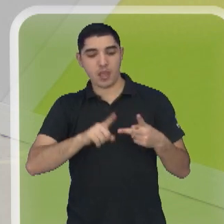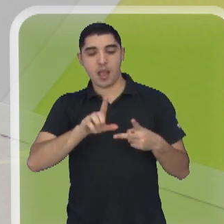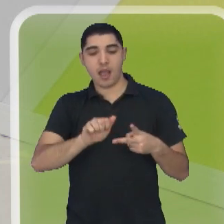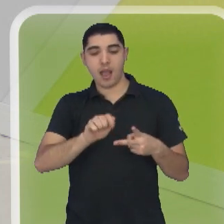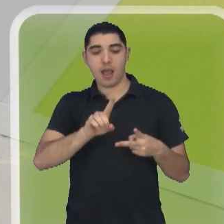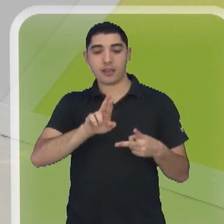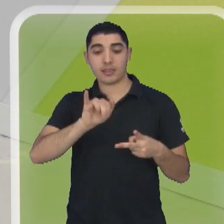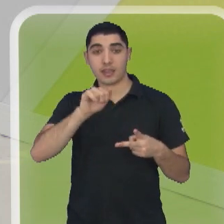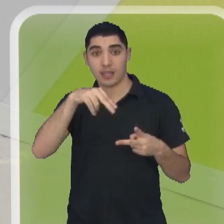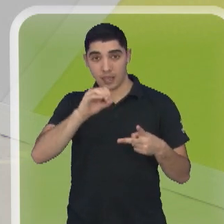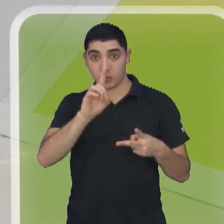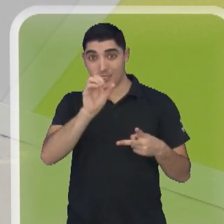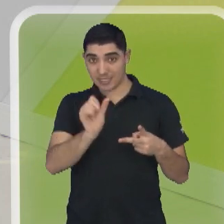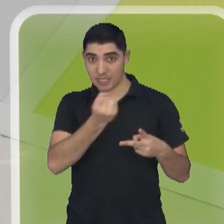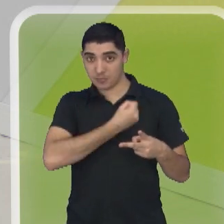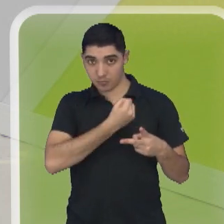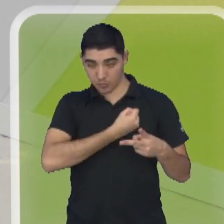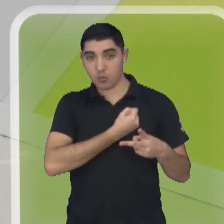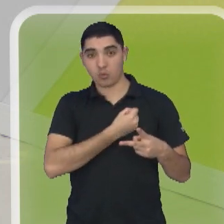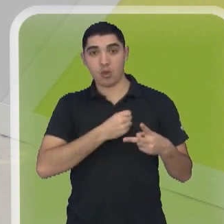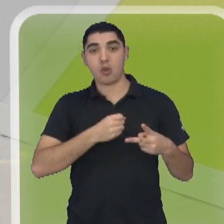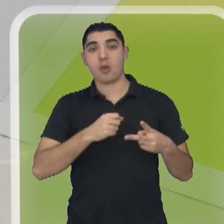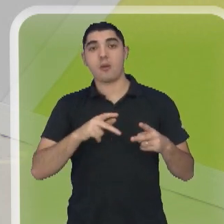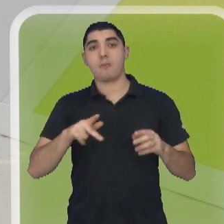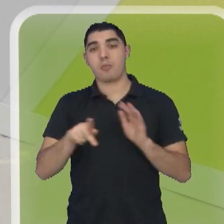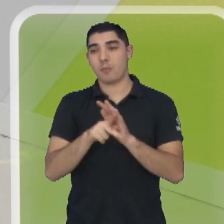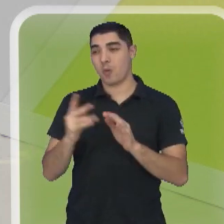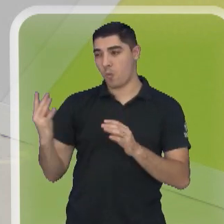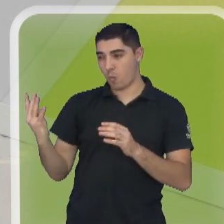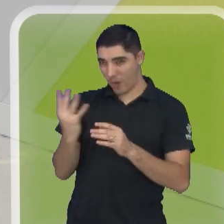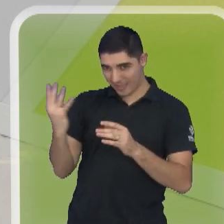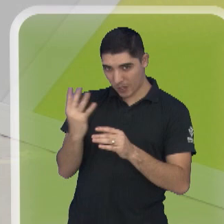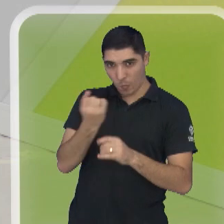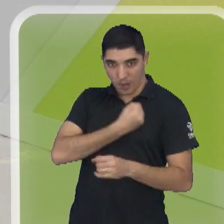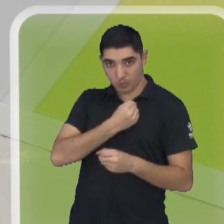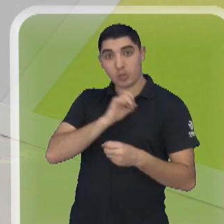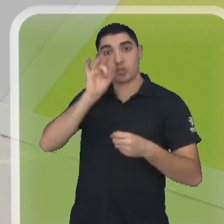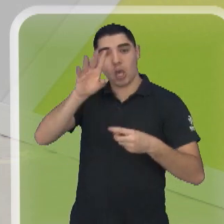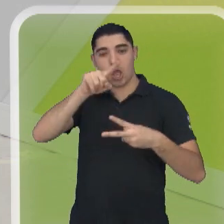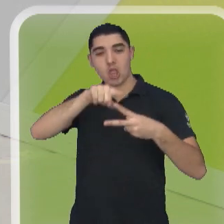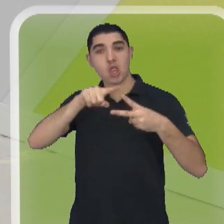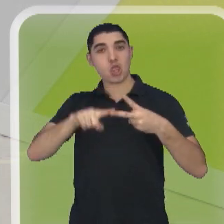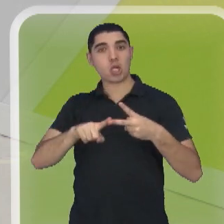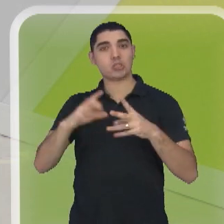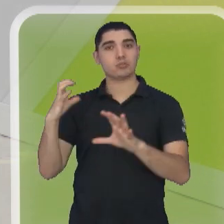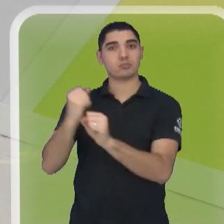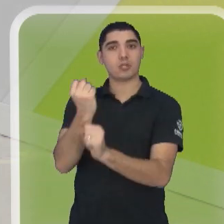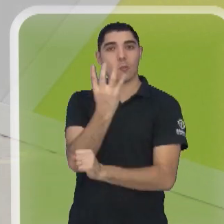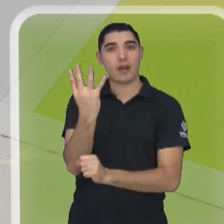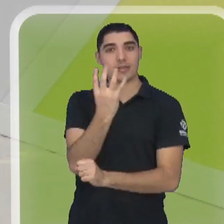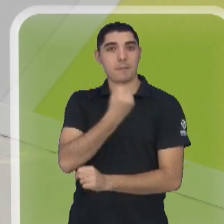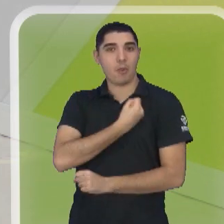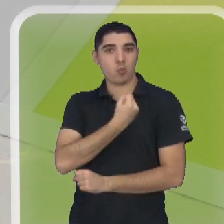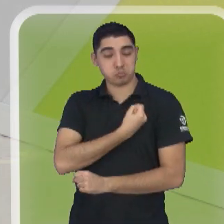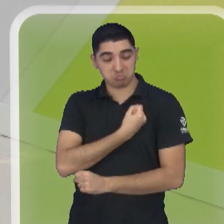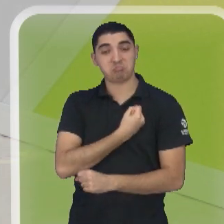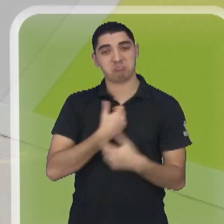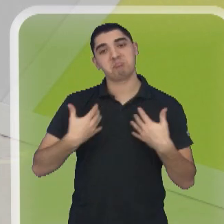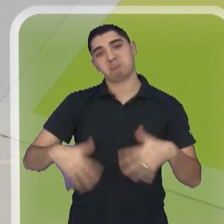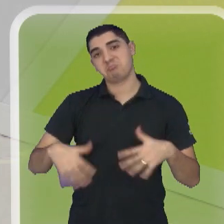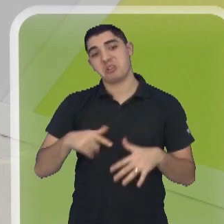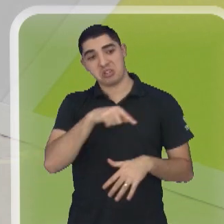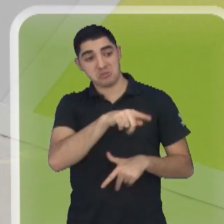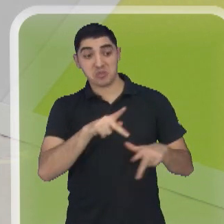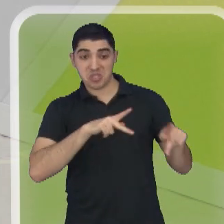Cavalcante, 16. 44 pontos dos 65 foram anotados por dois jogadores apenas do Campinas. Bela vitória,